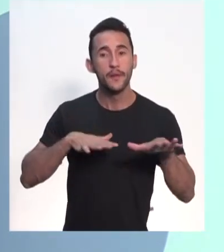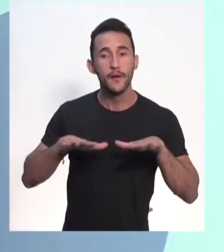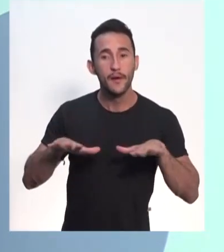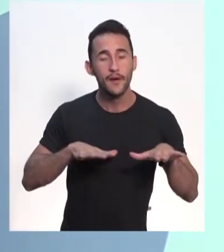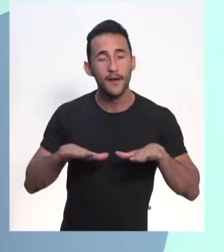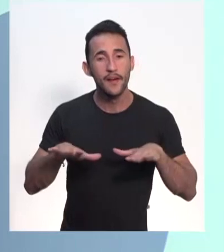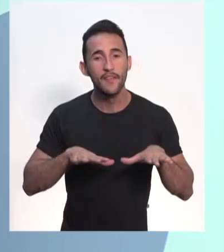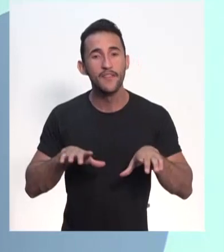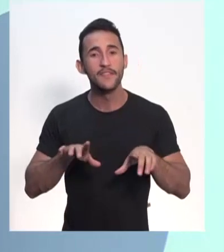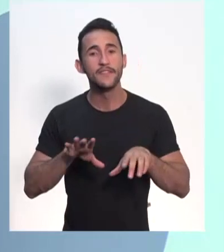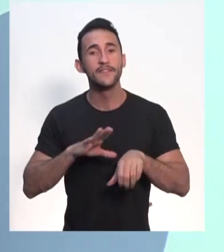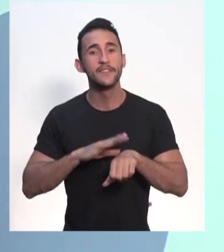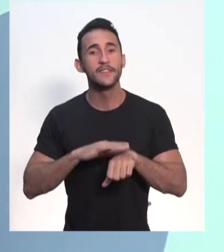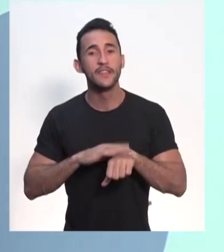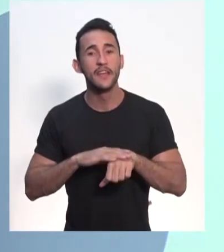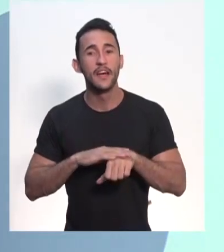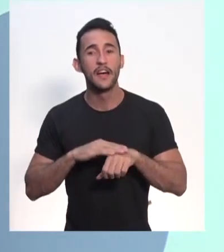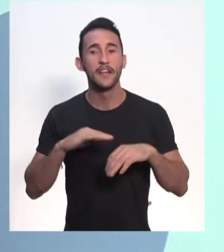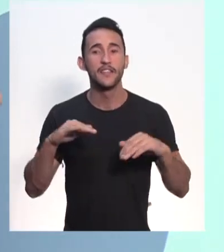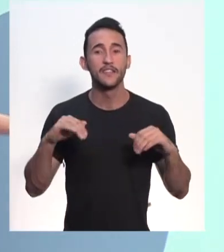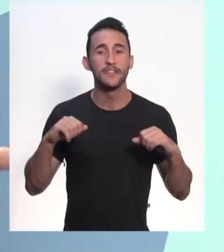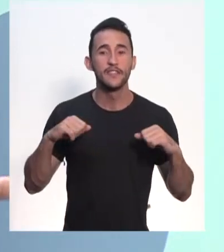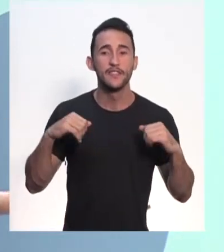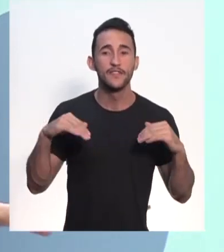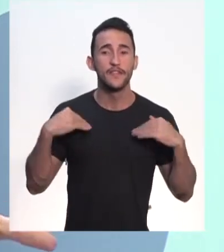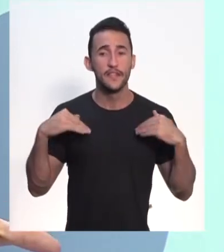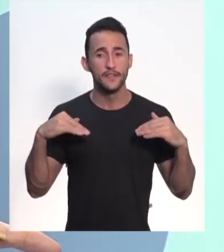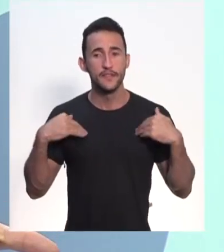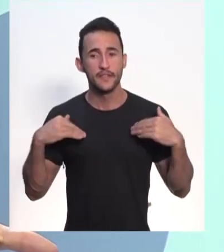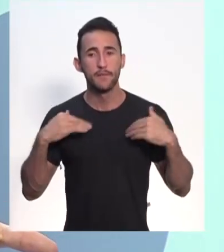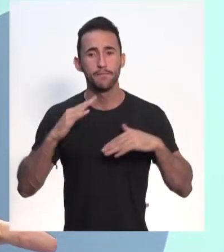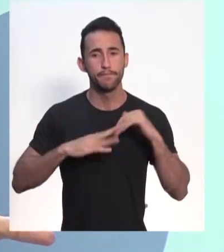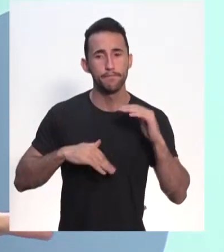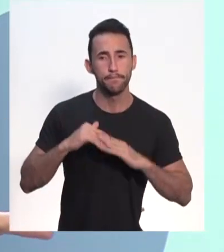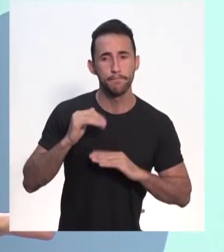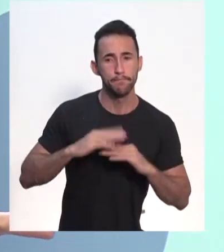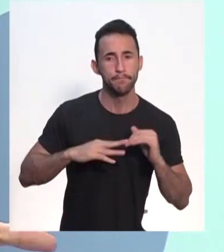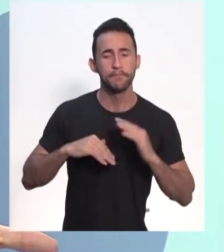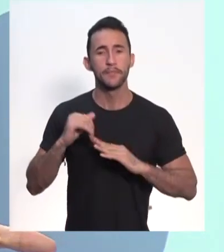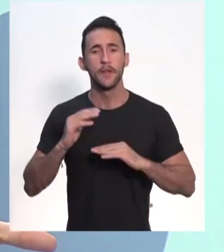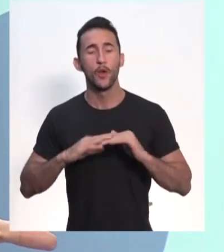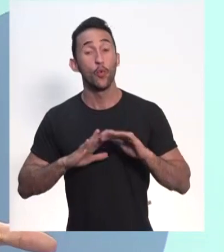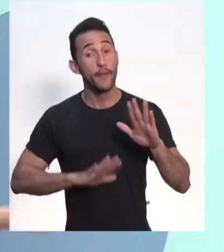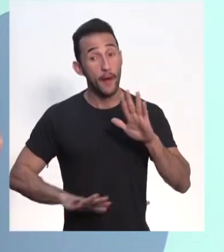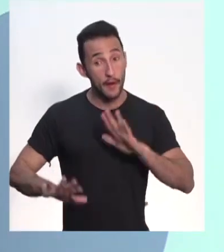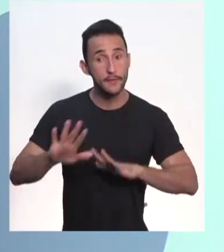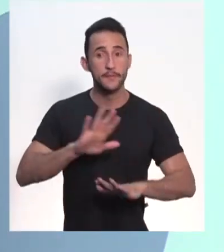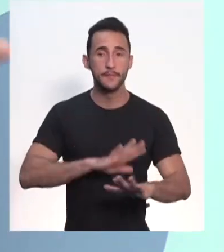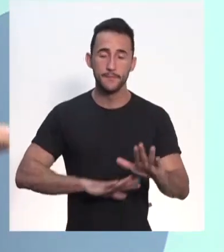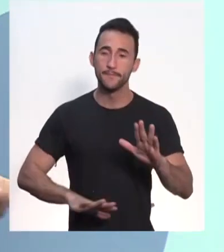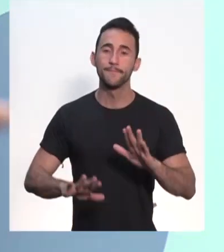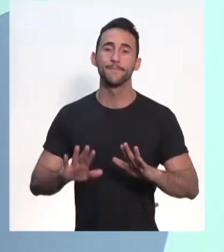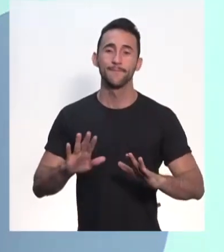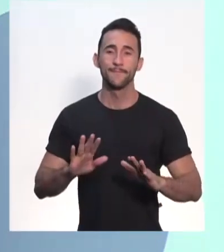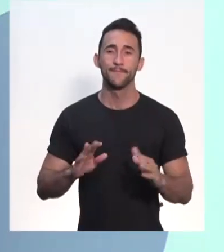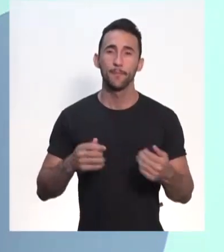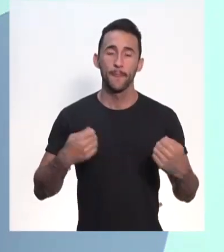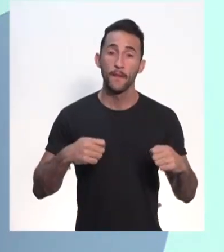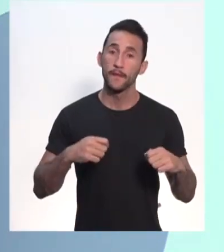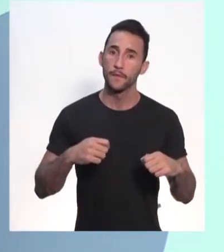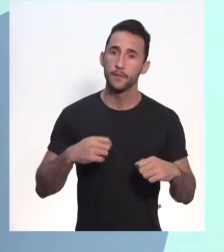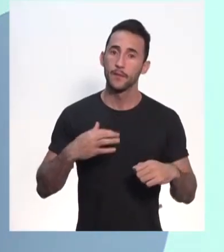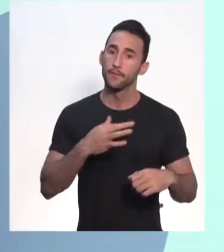agora a gente vai ter que trabalhar aí de uma outra maneira, e a professora Sandra tem dado dicas interessantes.